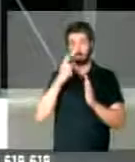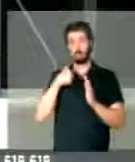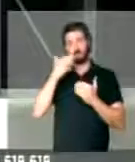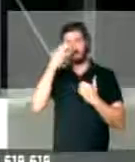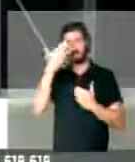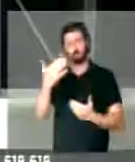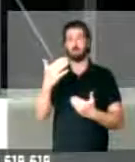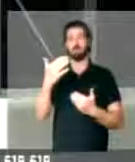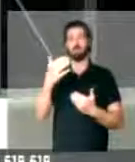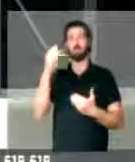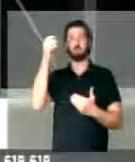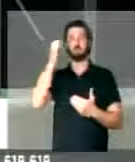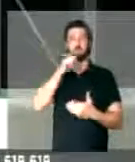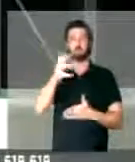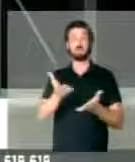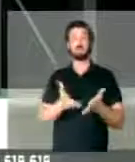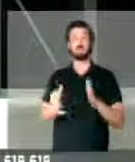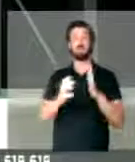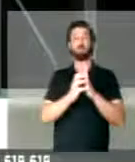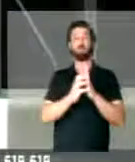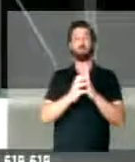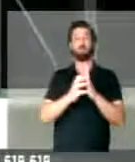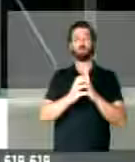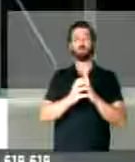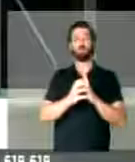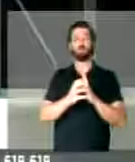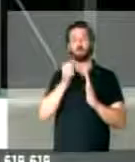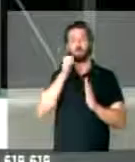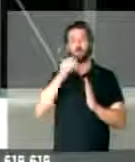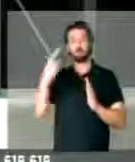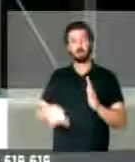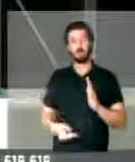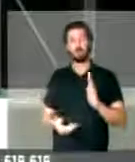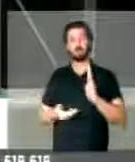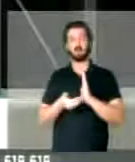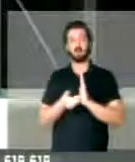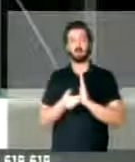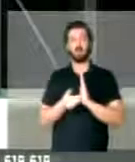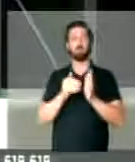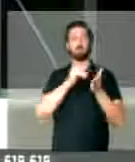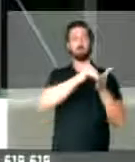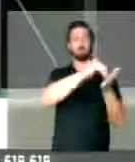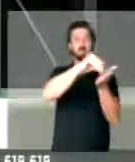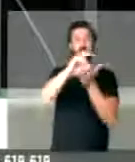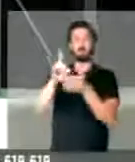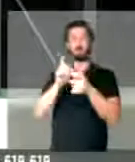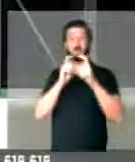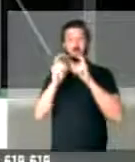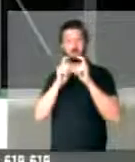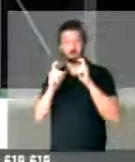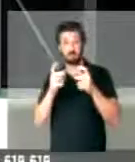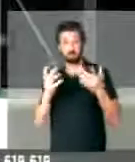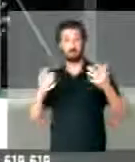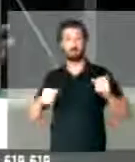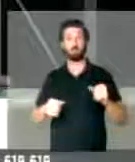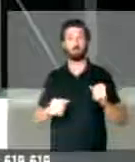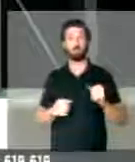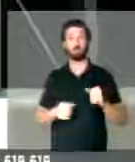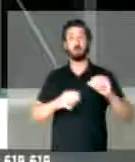agradecer a todas as servidoras desta casa, dos gabinetes, da administração,